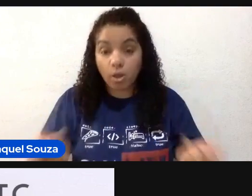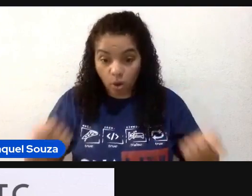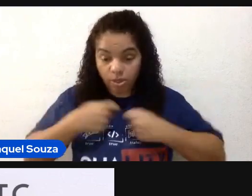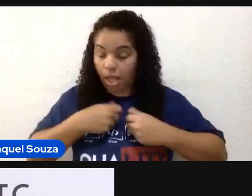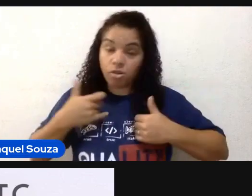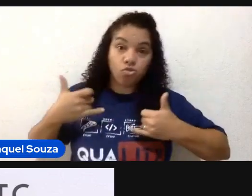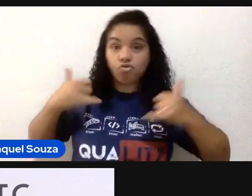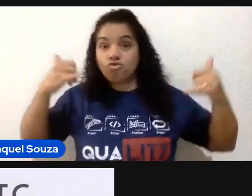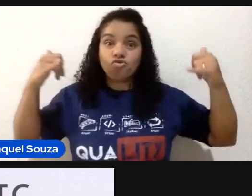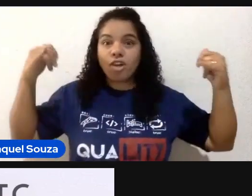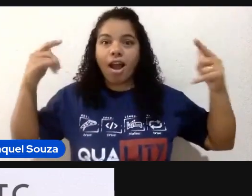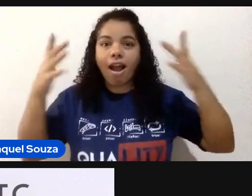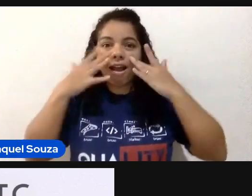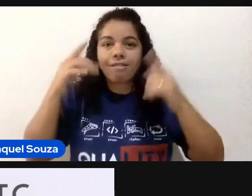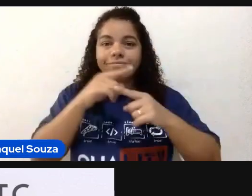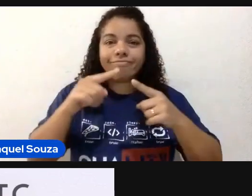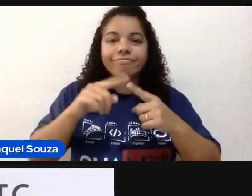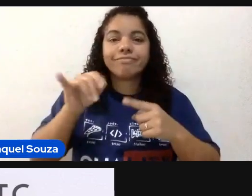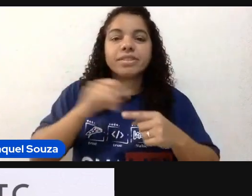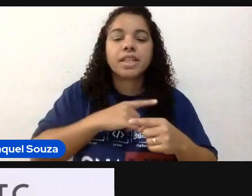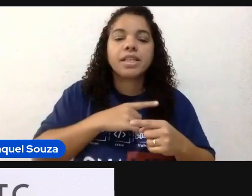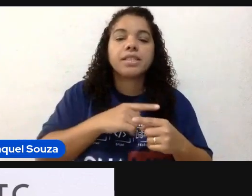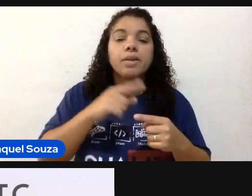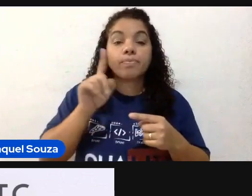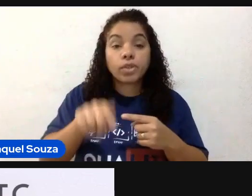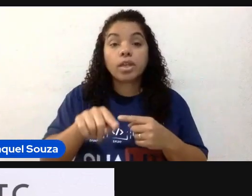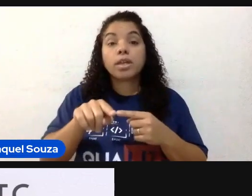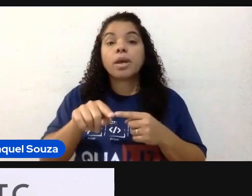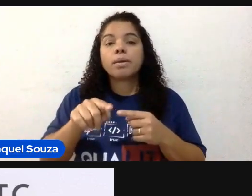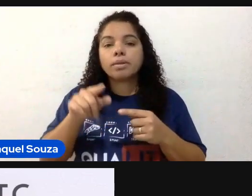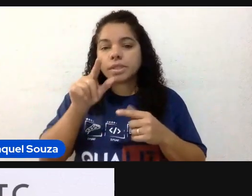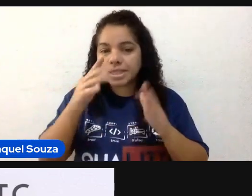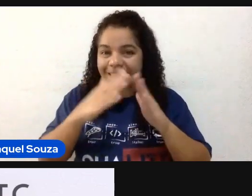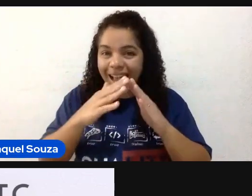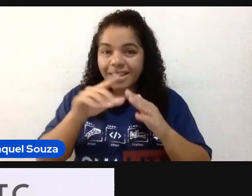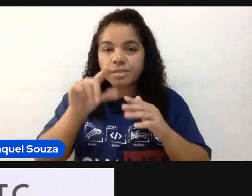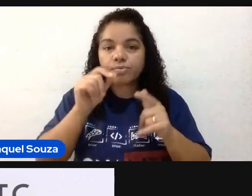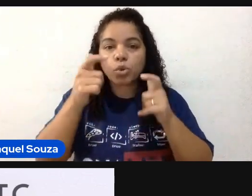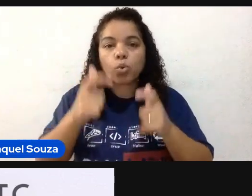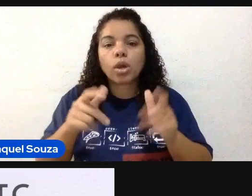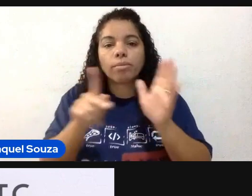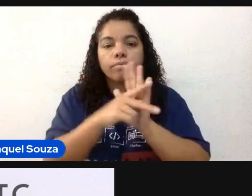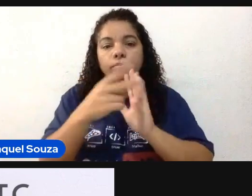Então, se você está em casa, separe um local para você. E ponto 2,